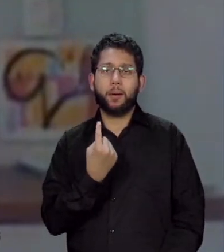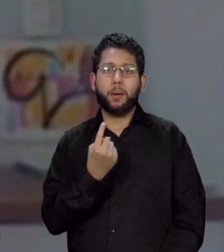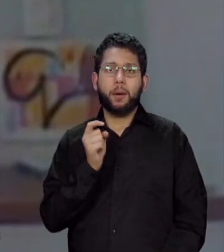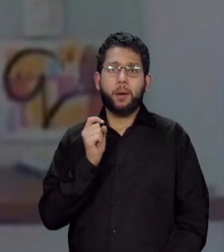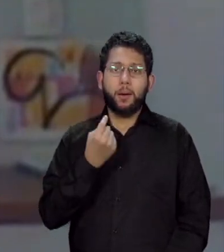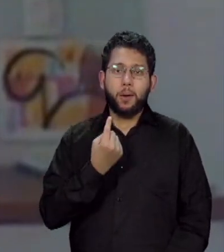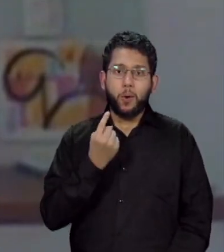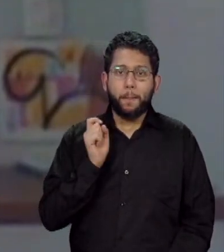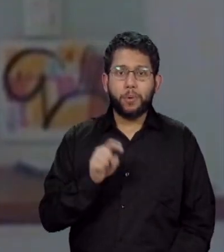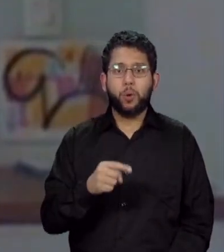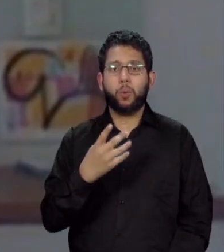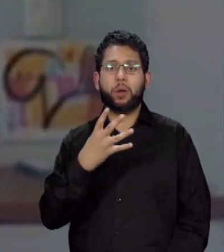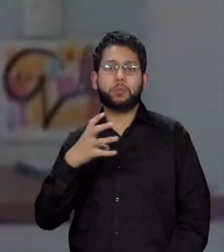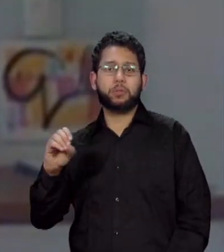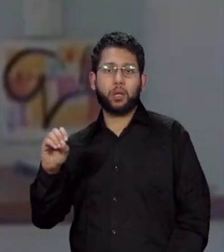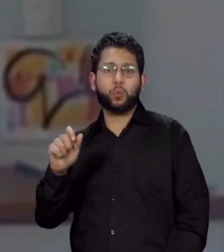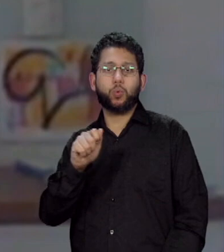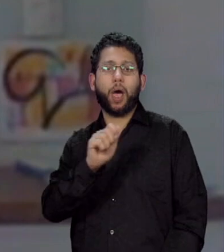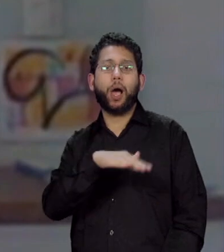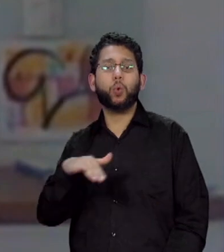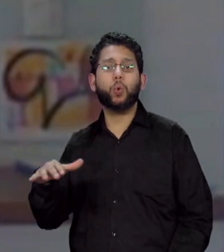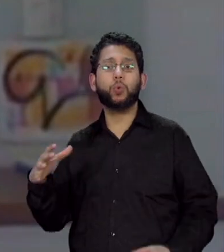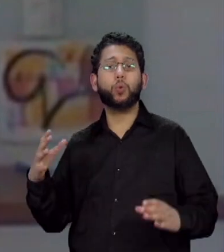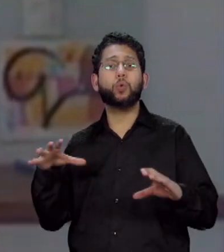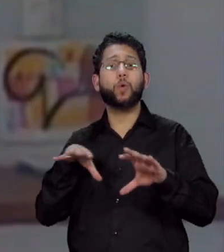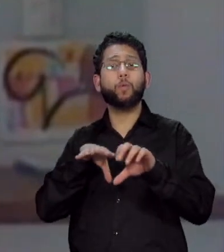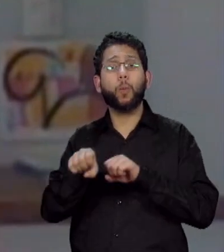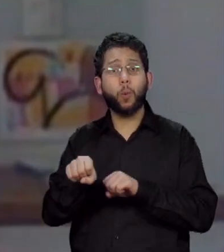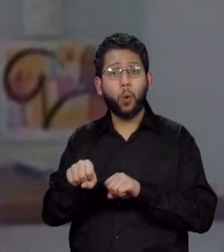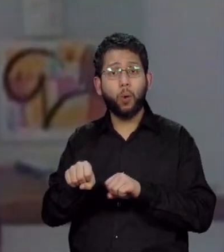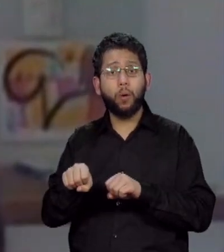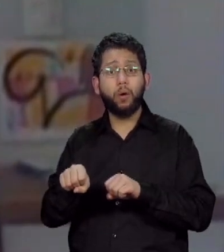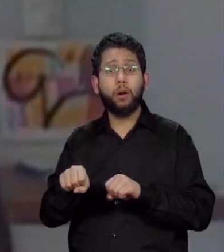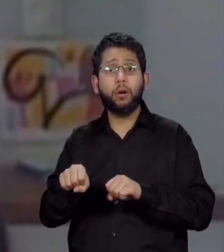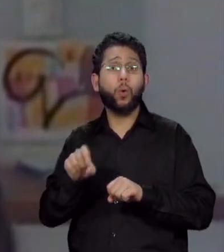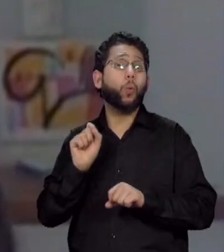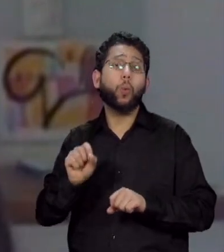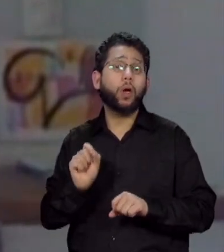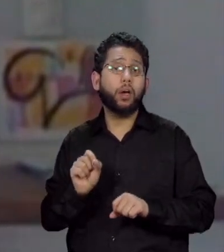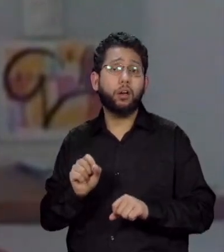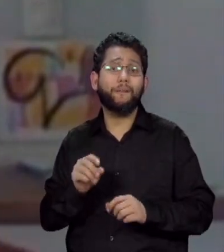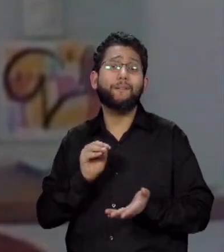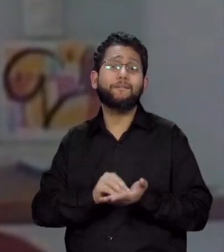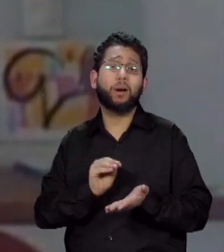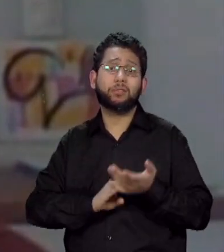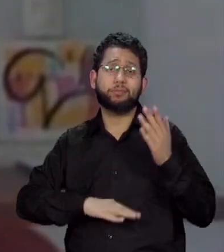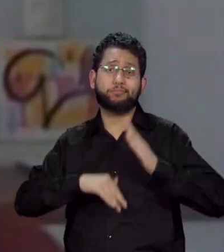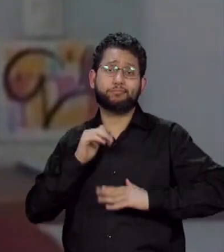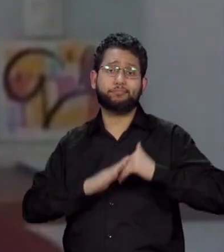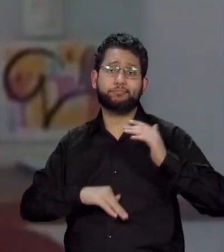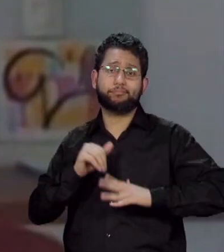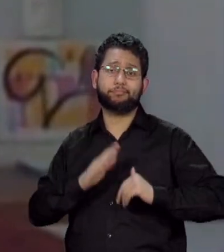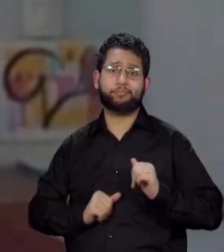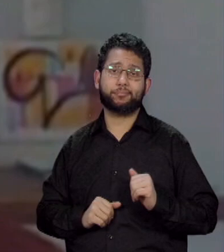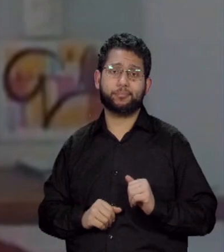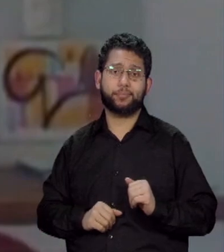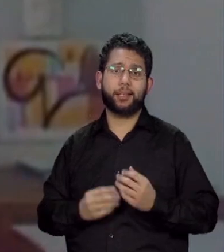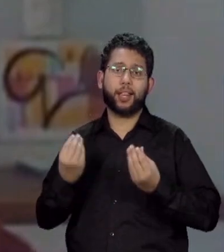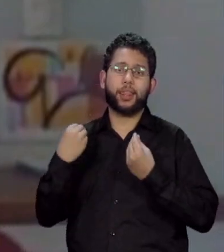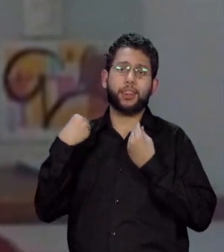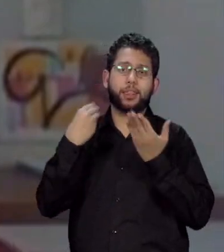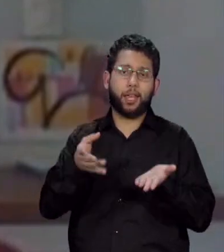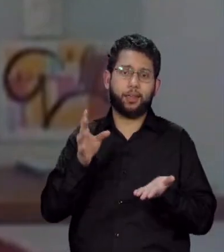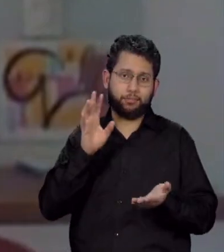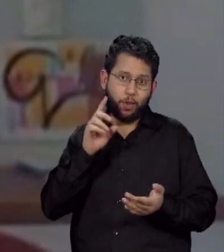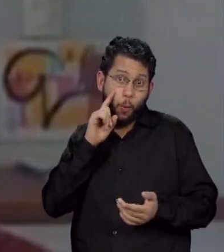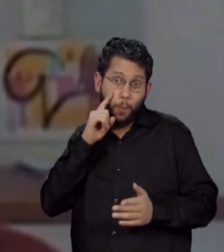desses cursos eles têm pouca carga prática nos cursos, né? Então, a carga teórica, numa